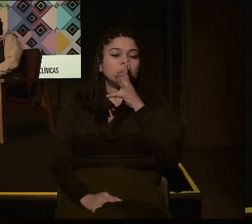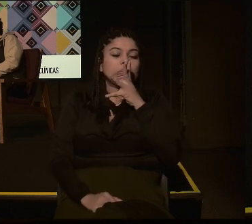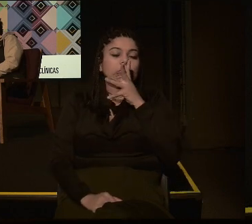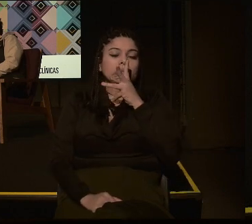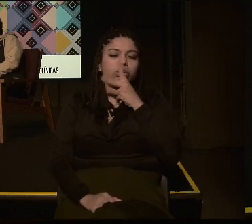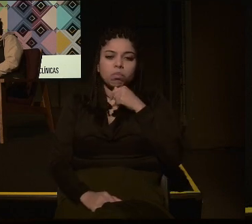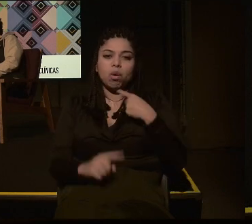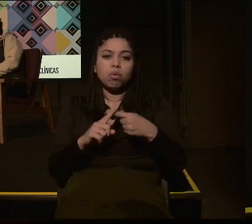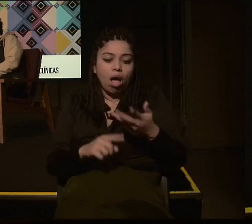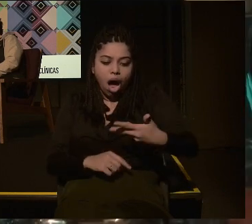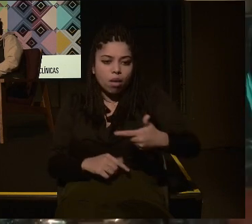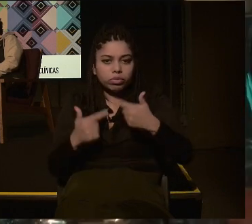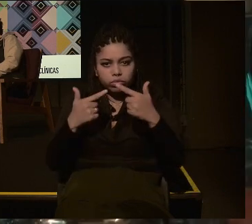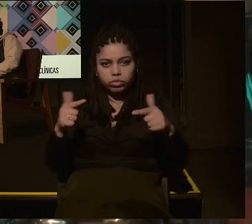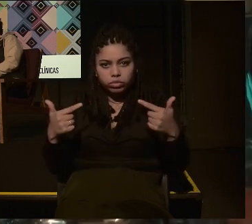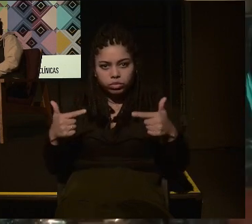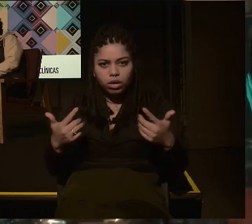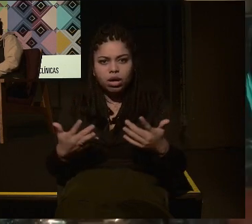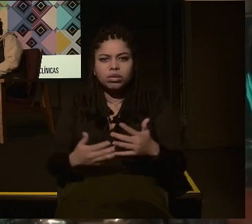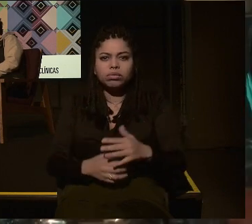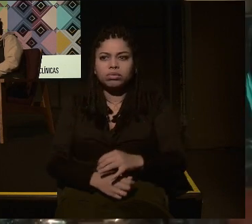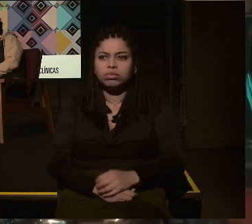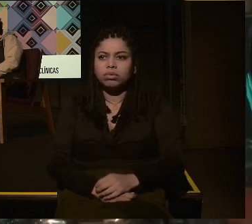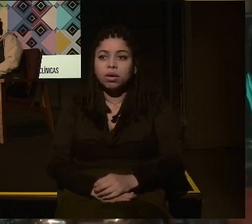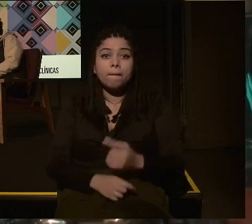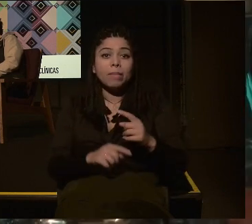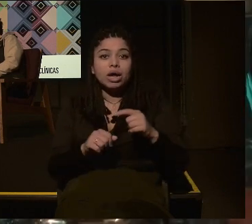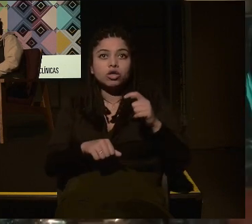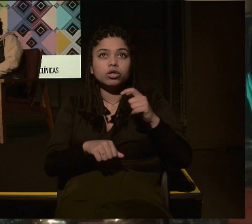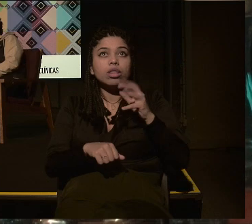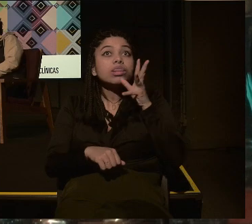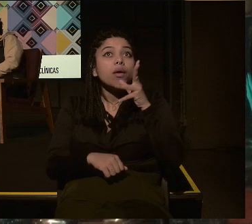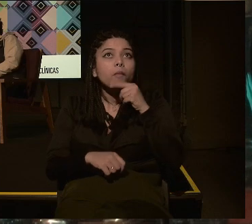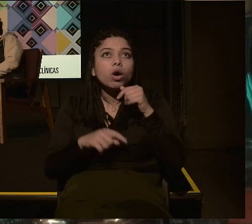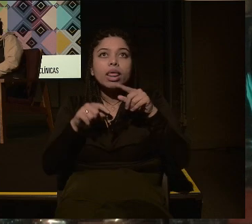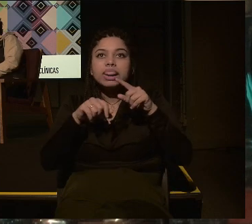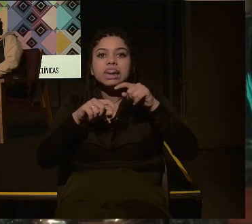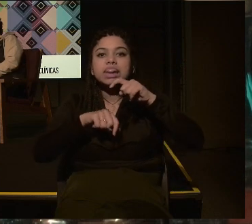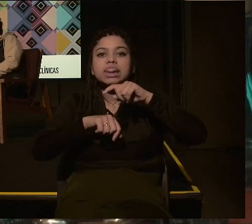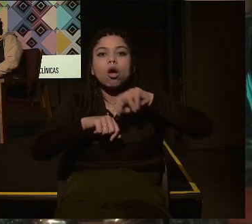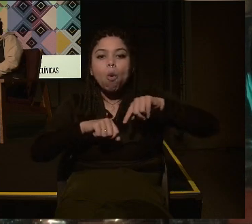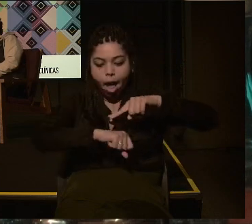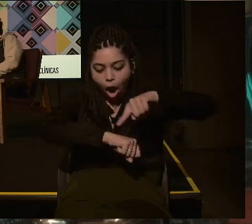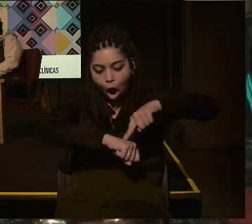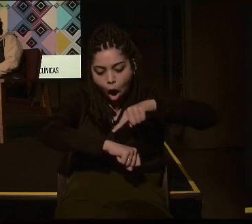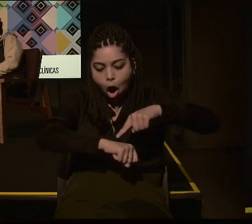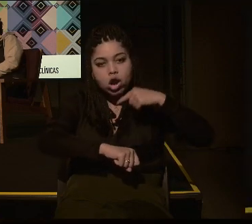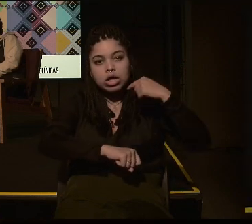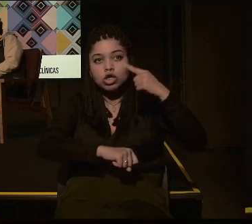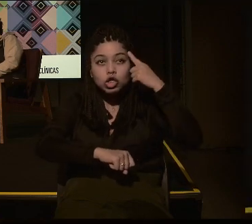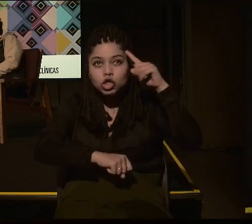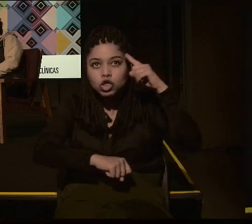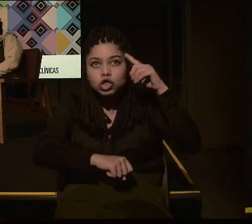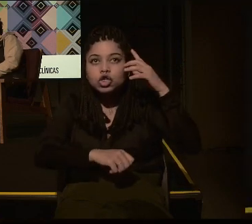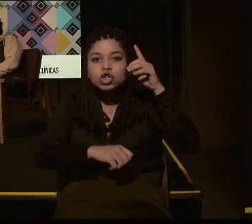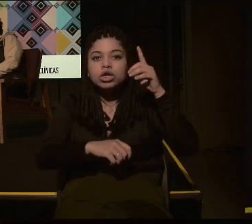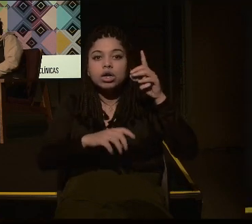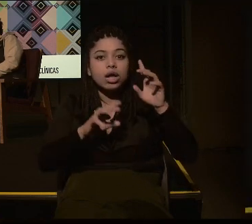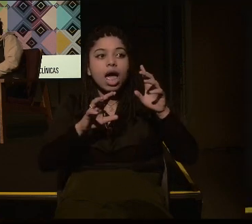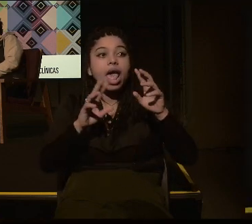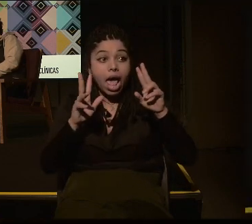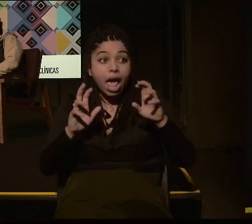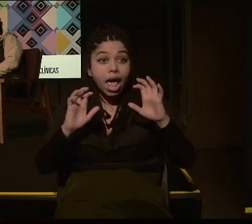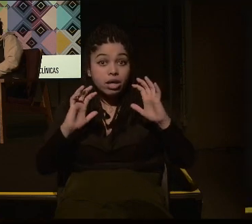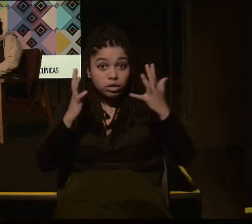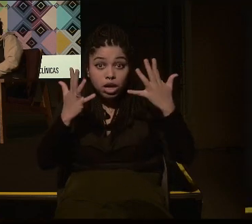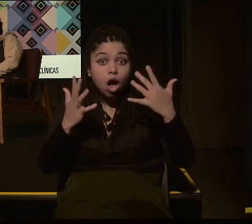tão depressa, mas num tempo assim não linear, né? Um tempo espiralar, né? Que vai ressignificando mesmo